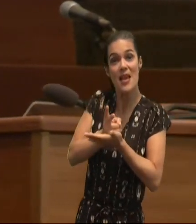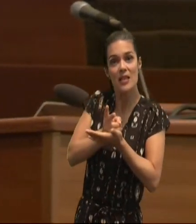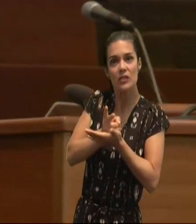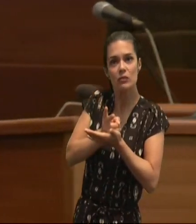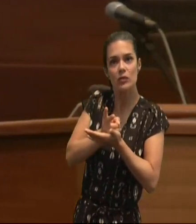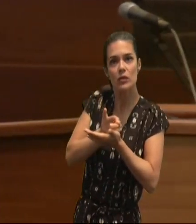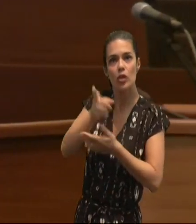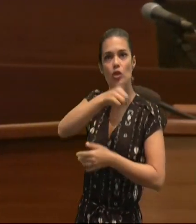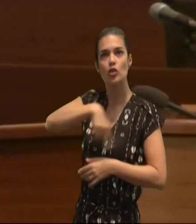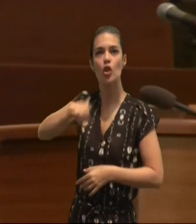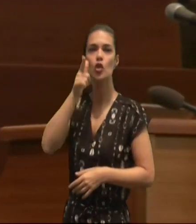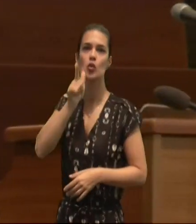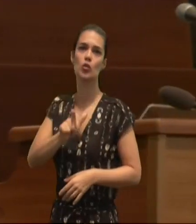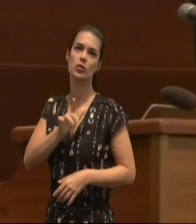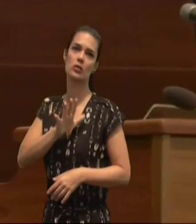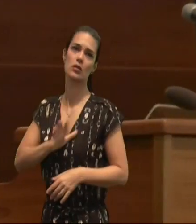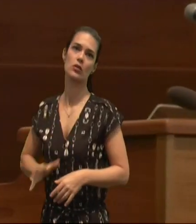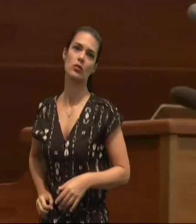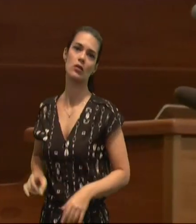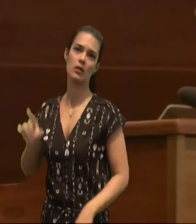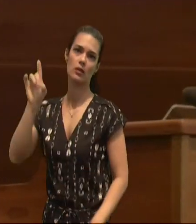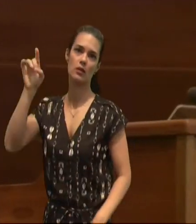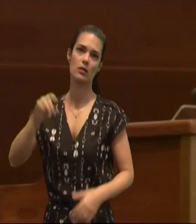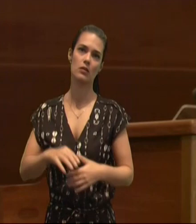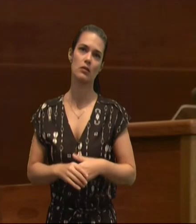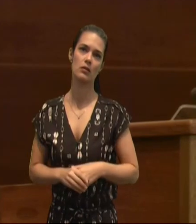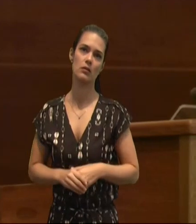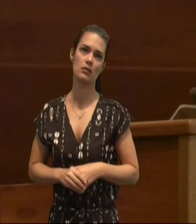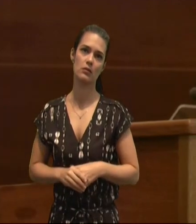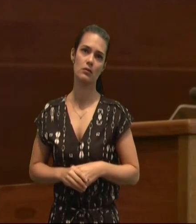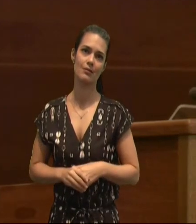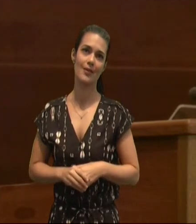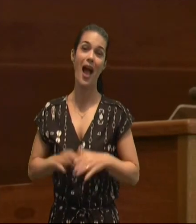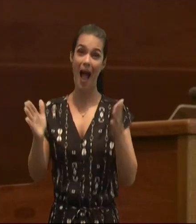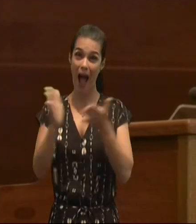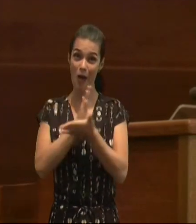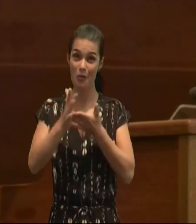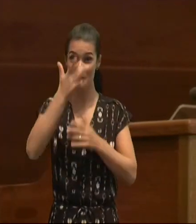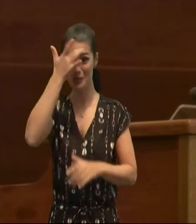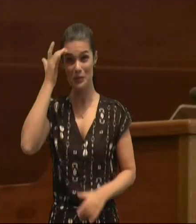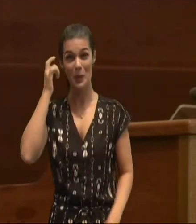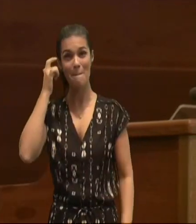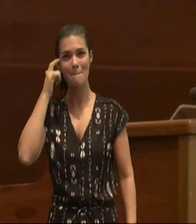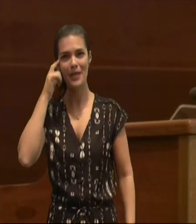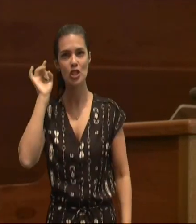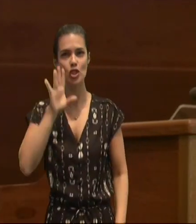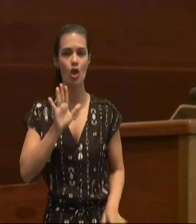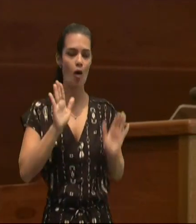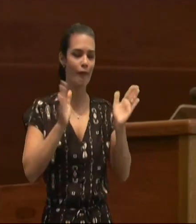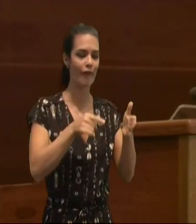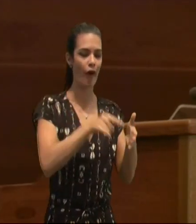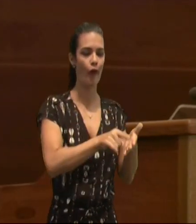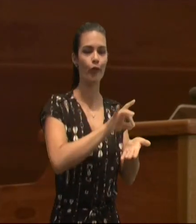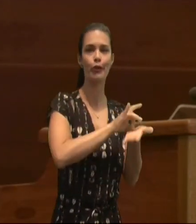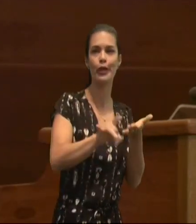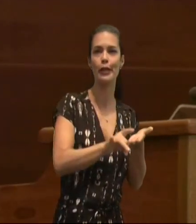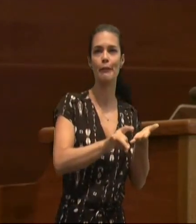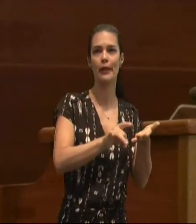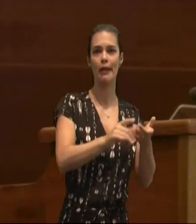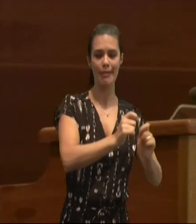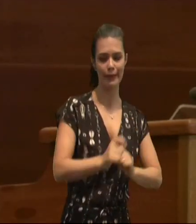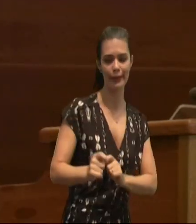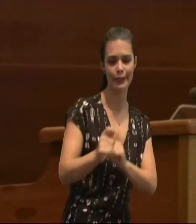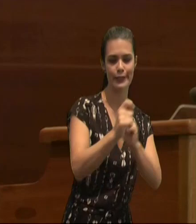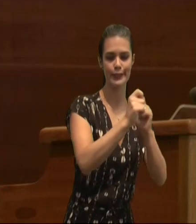olham somente a primeira parte. Os inimigos estão guerreando. A luta está grande. Os inimigos são